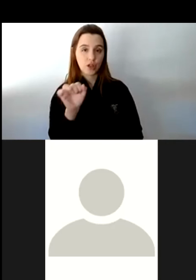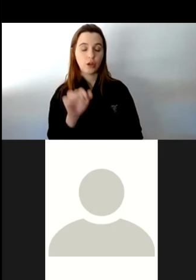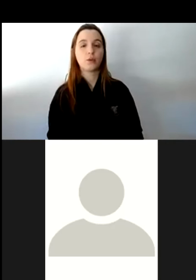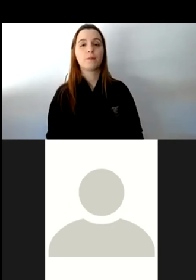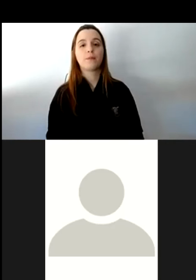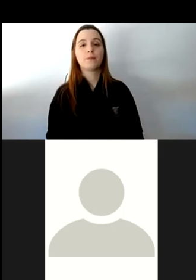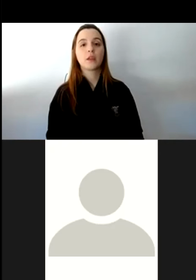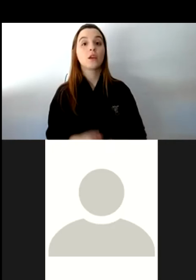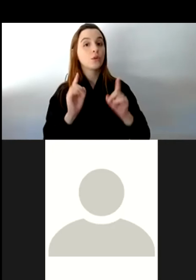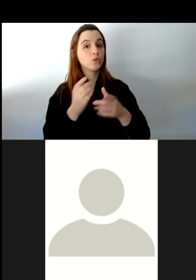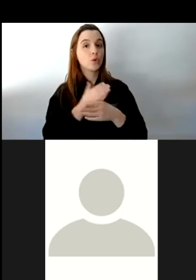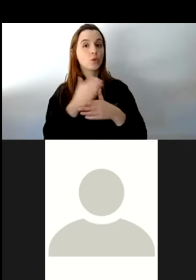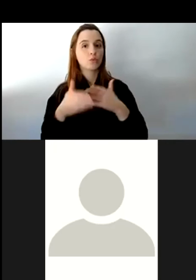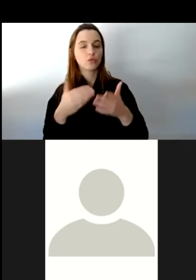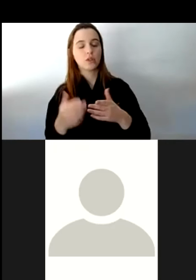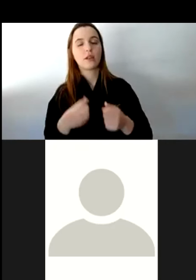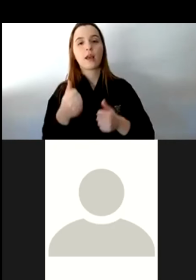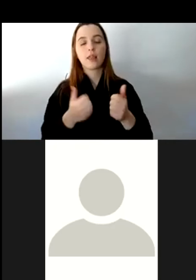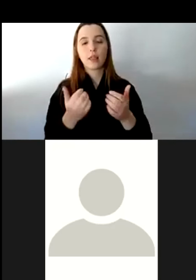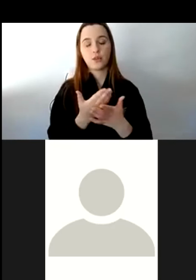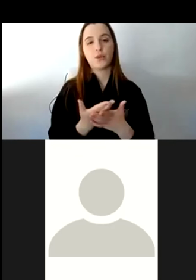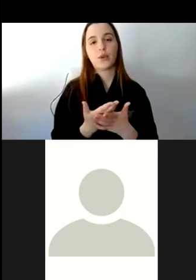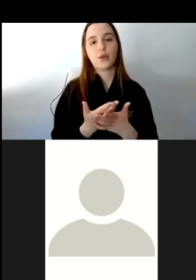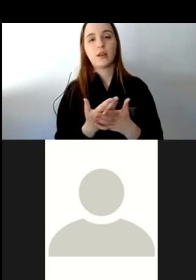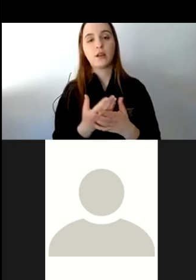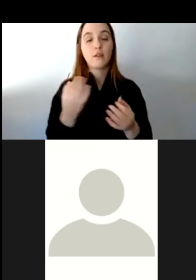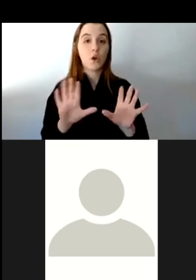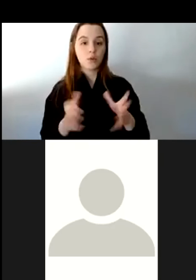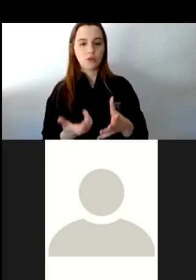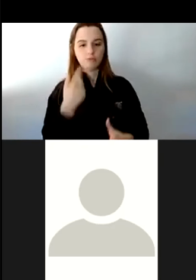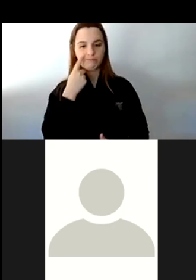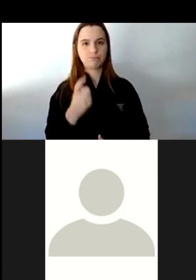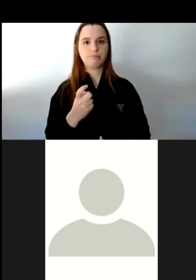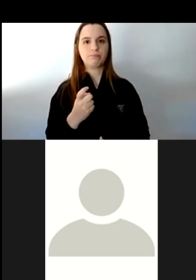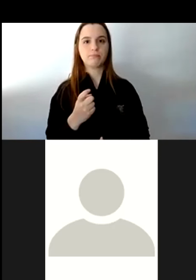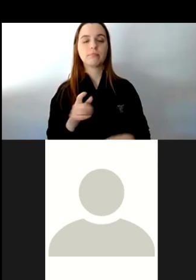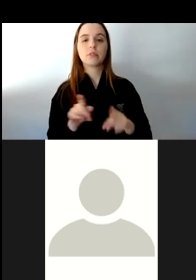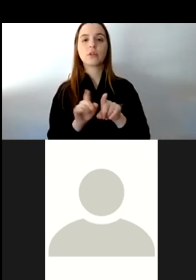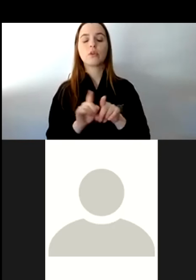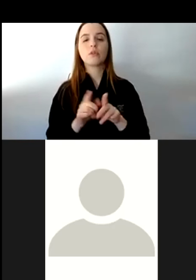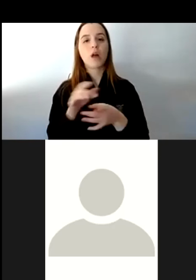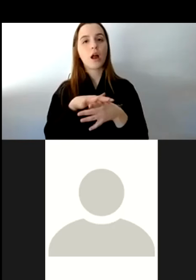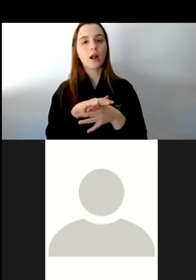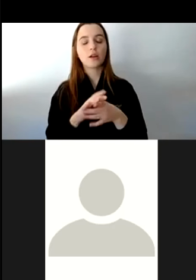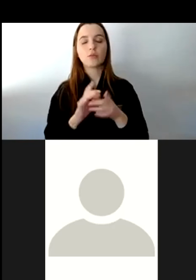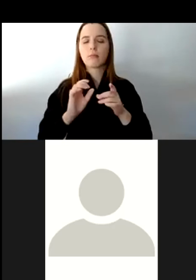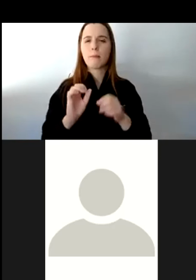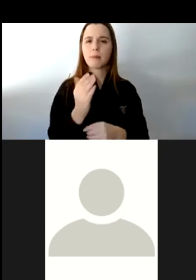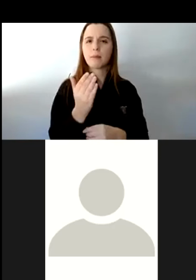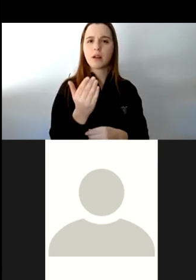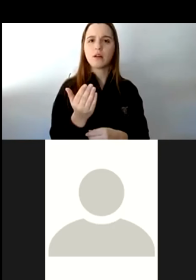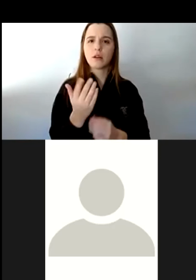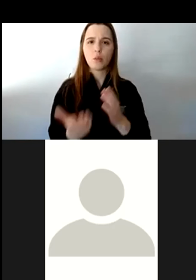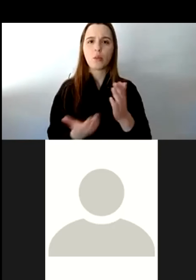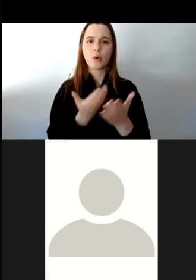um processo de candidaturas após a Comissão ter reconhecido como as primeiras áreas a serem propostas